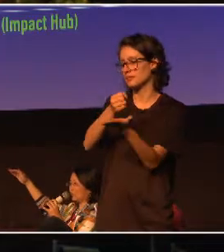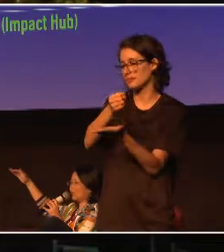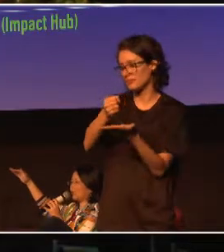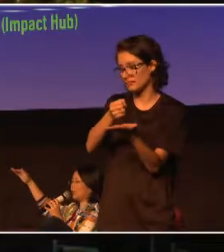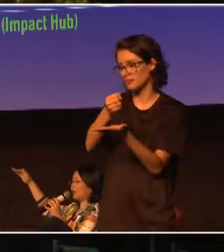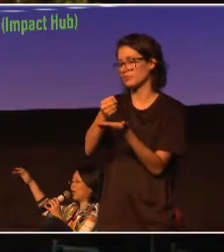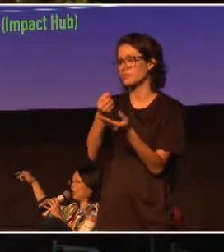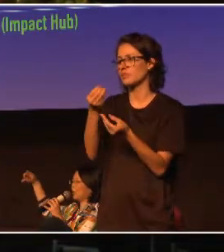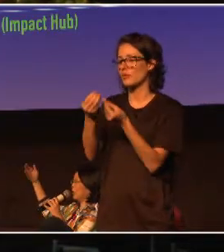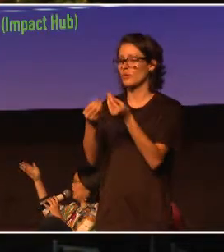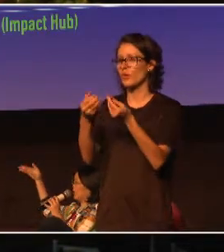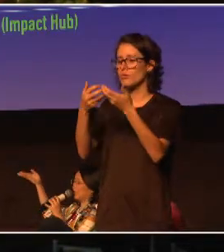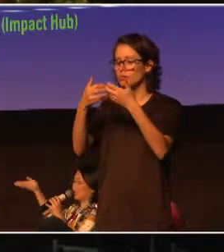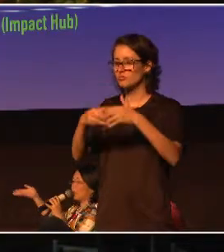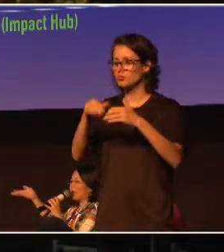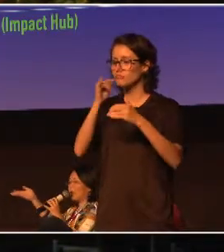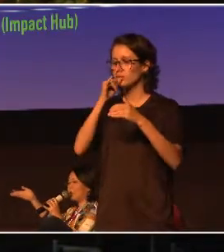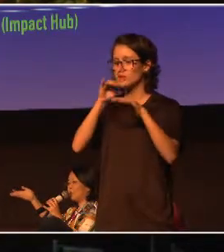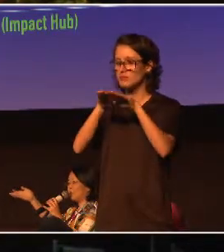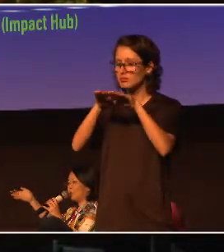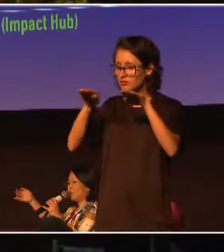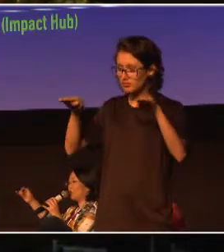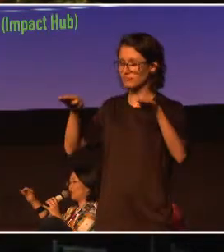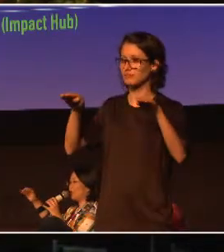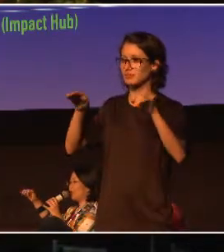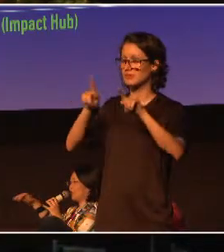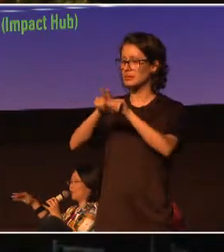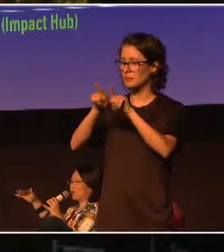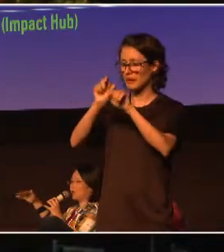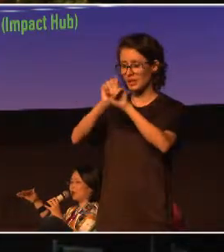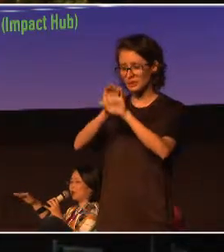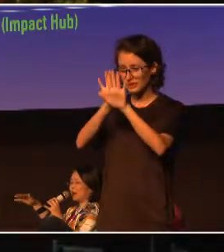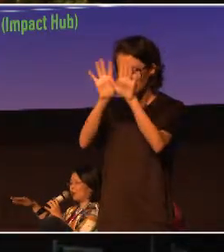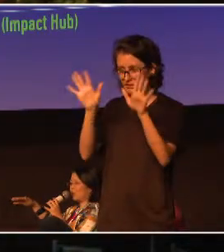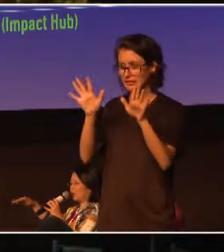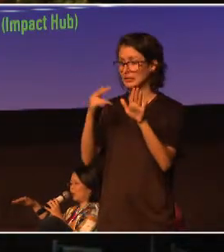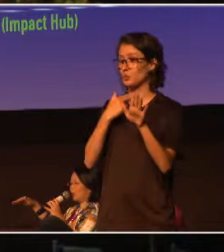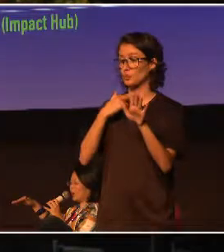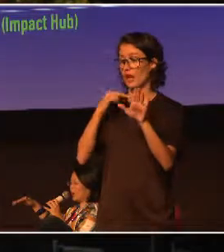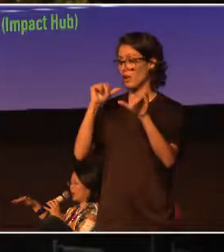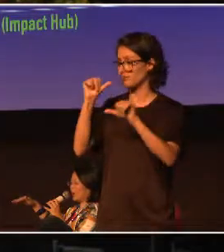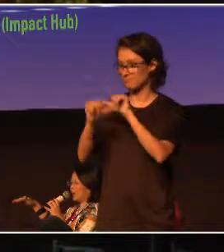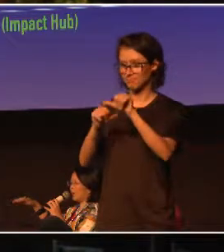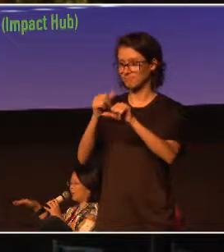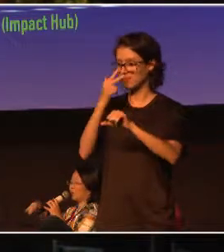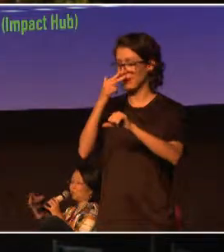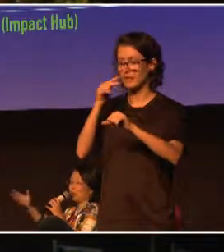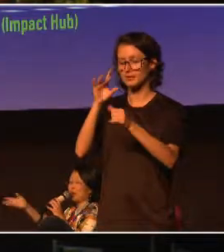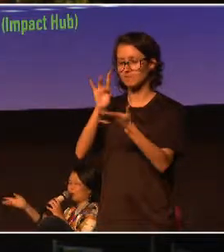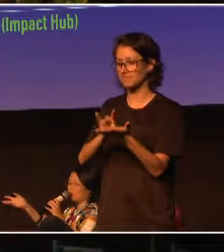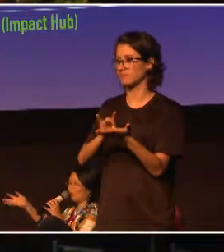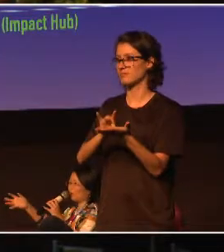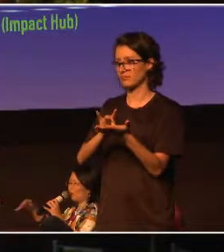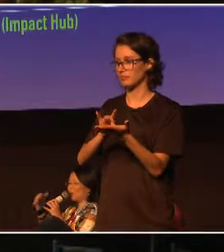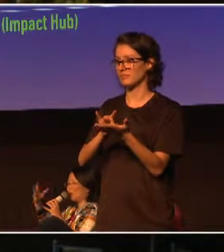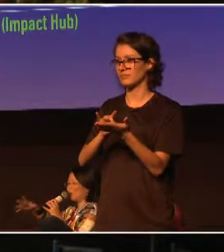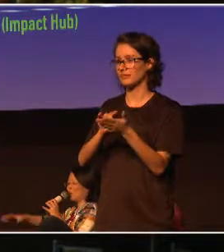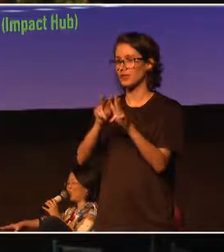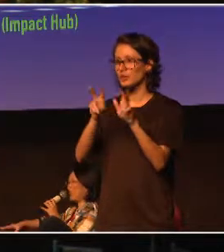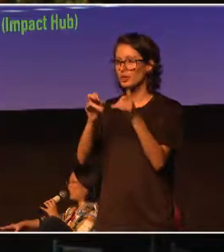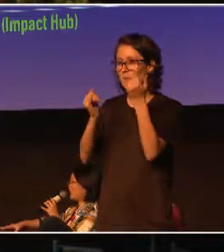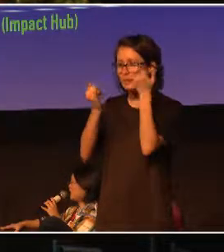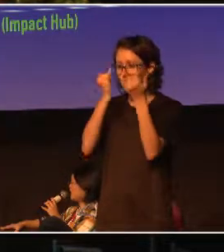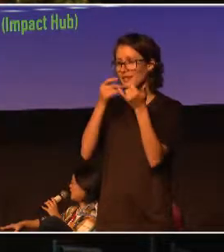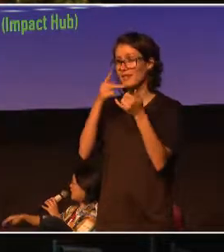dessa horizontalidade, da transparência, né, da imutabilidade dos dados, né, como a gente está falando